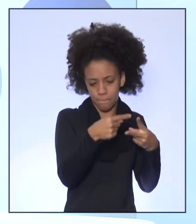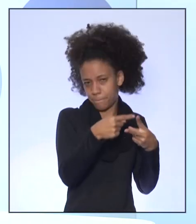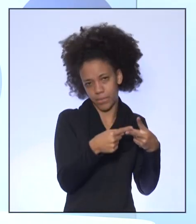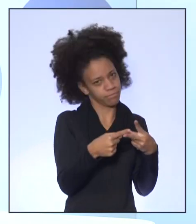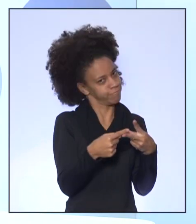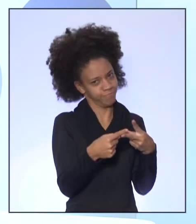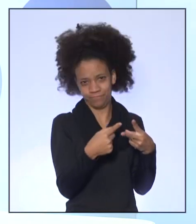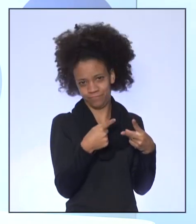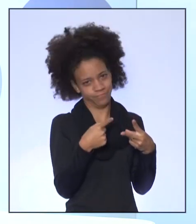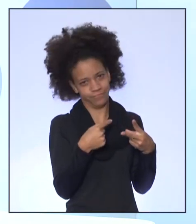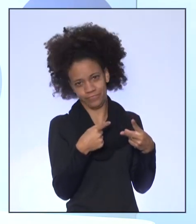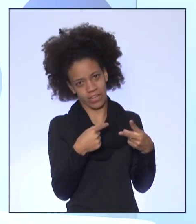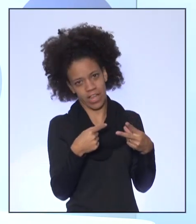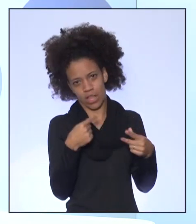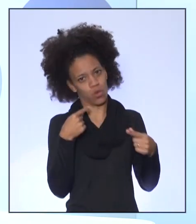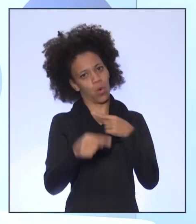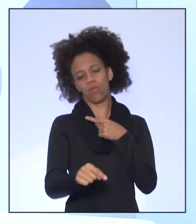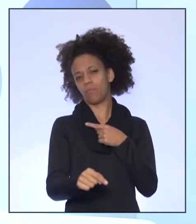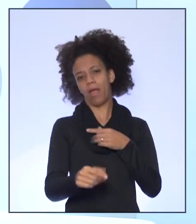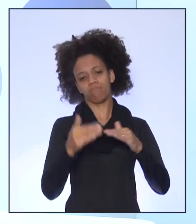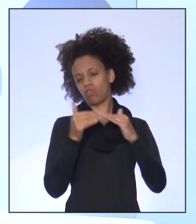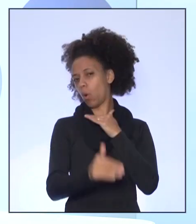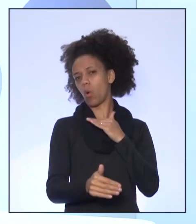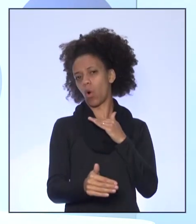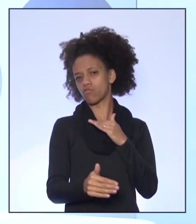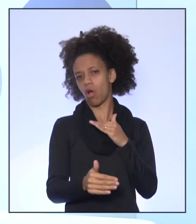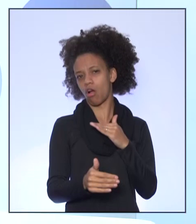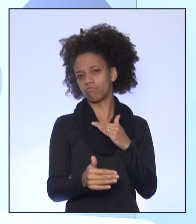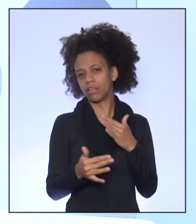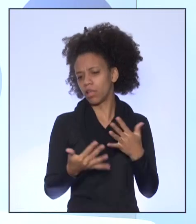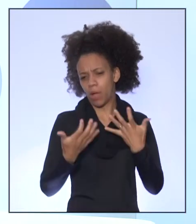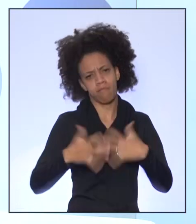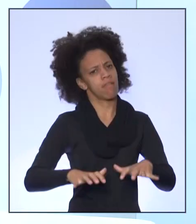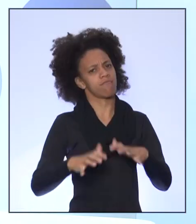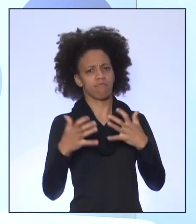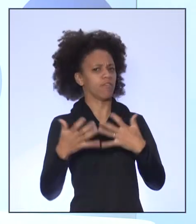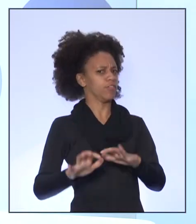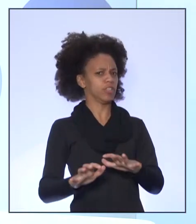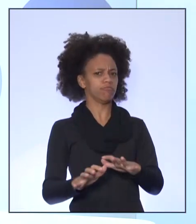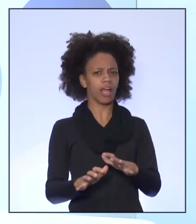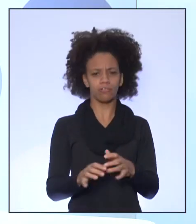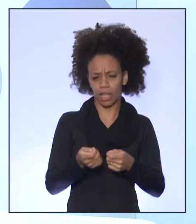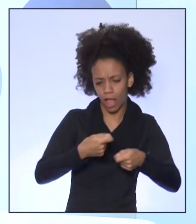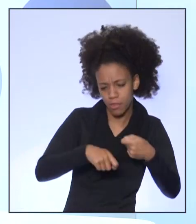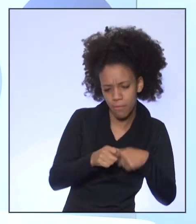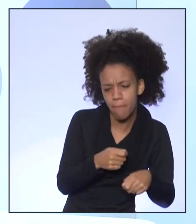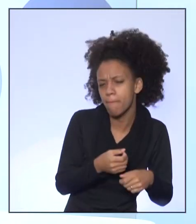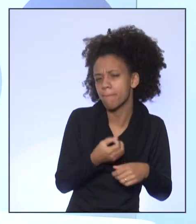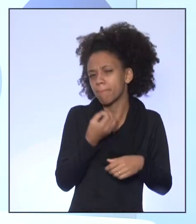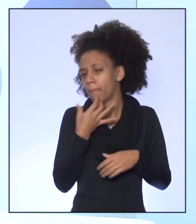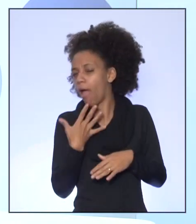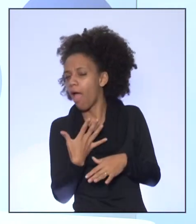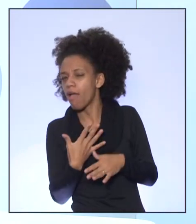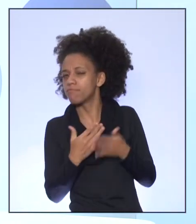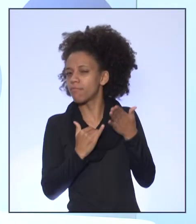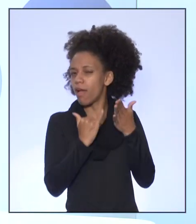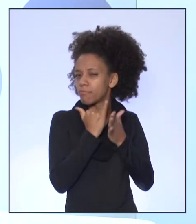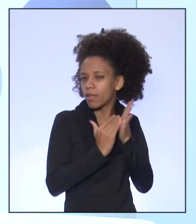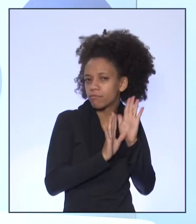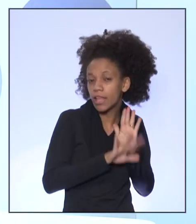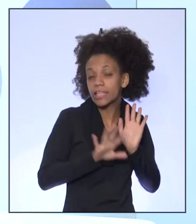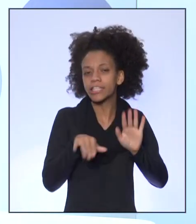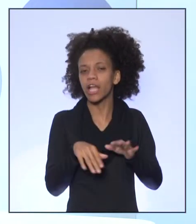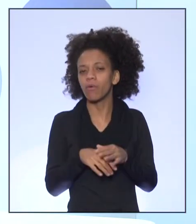mão, né? Eles não sim. queriam pagar impostos, não queriam abrir mão dos seus benefícios, das suas regalias. Então, o que eles fizeram? Eles